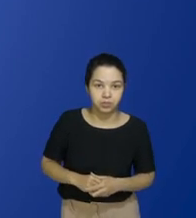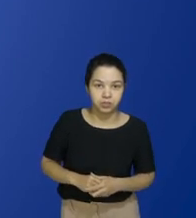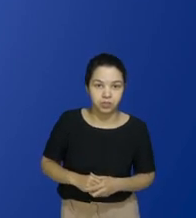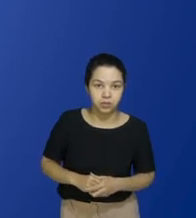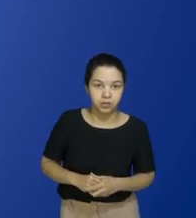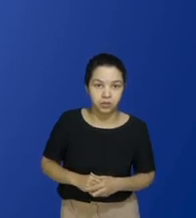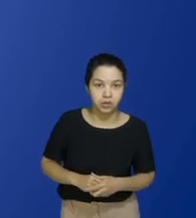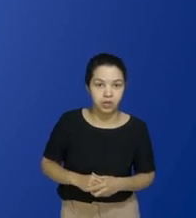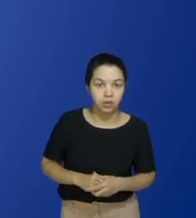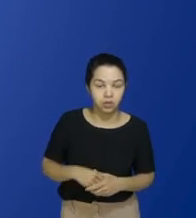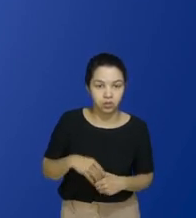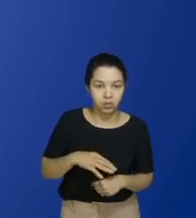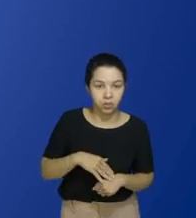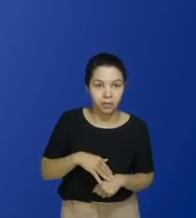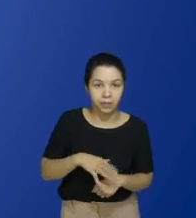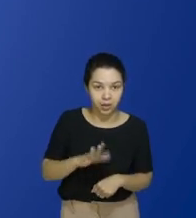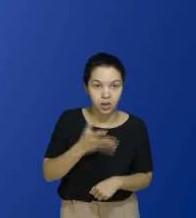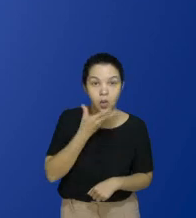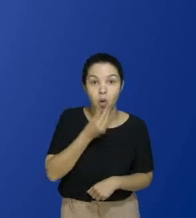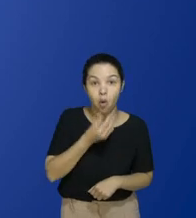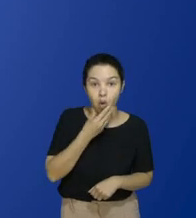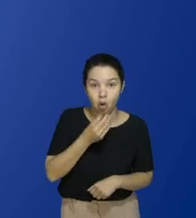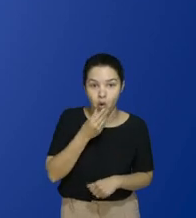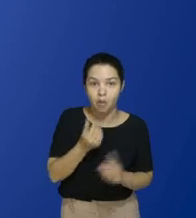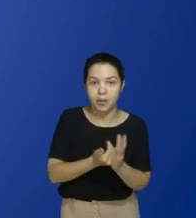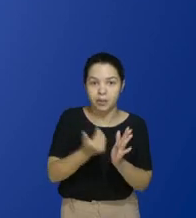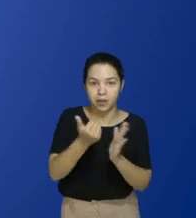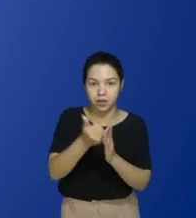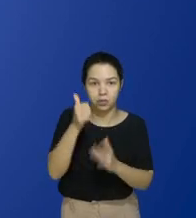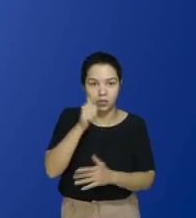É mais em meninos que meninas.